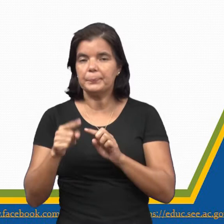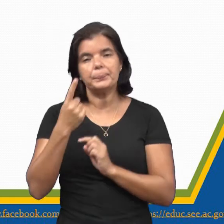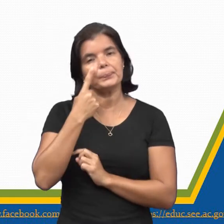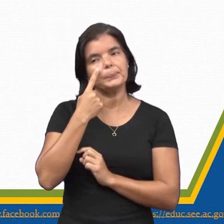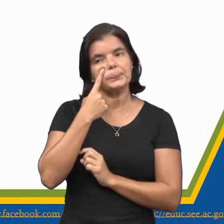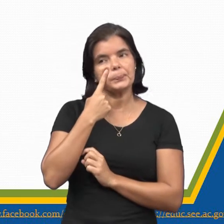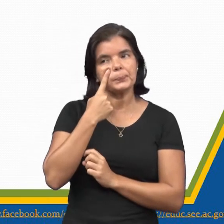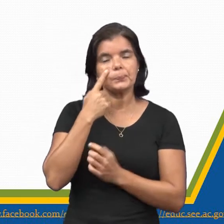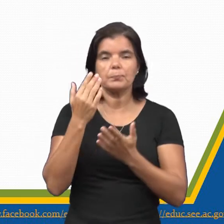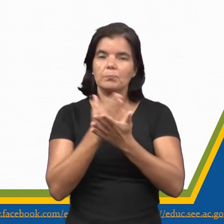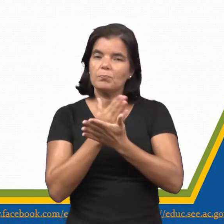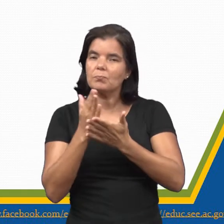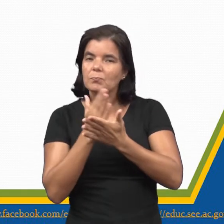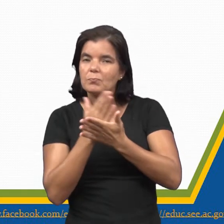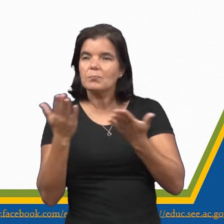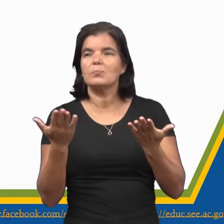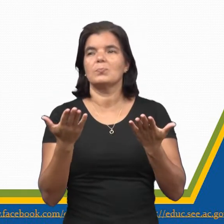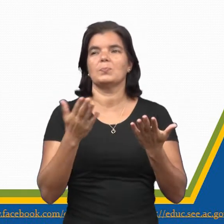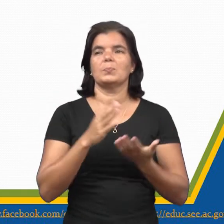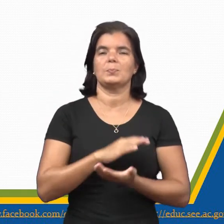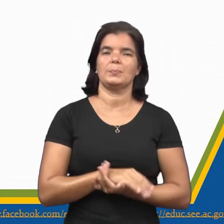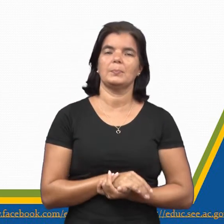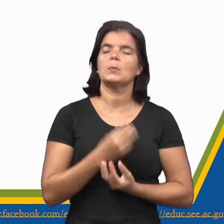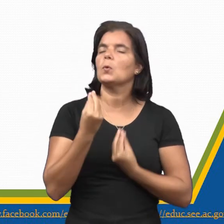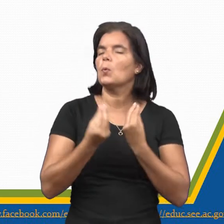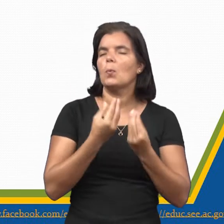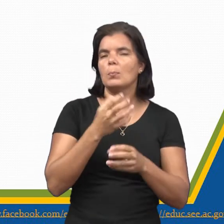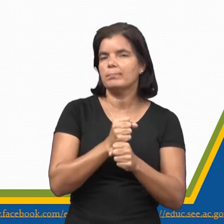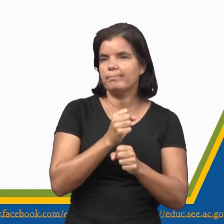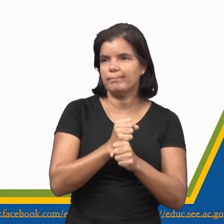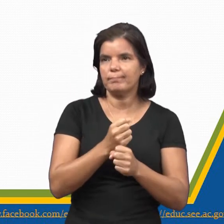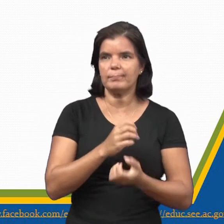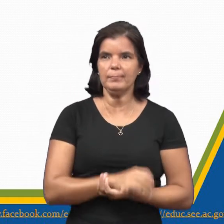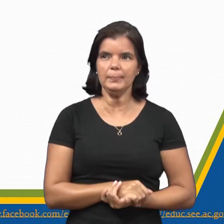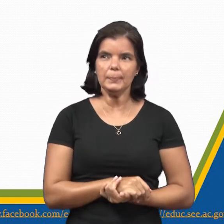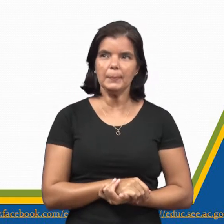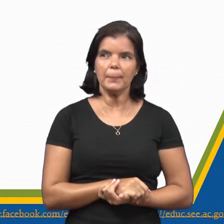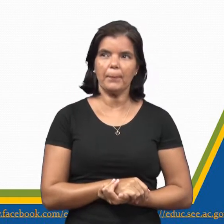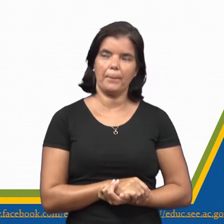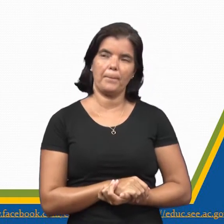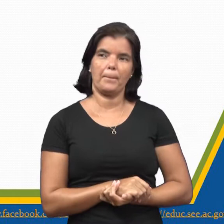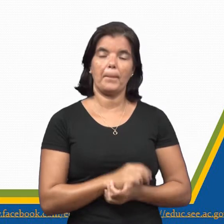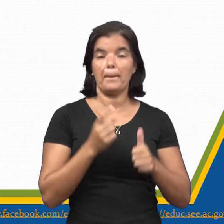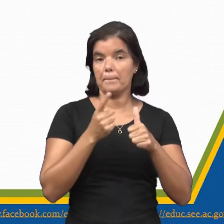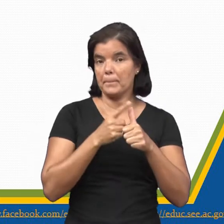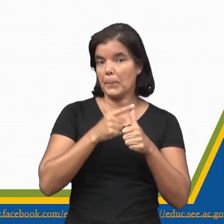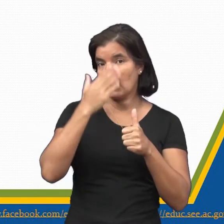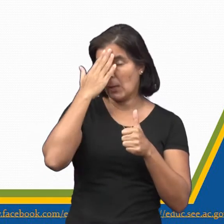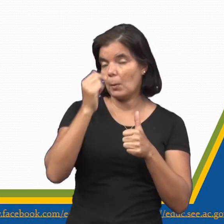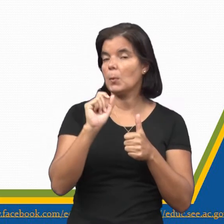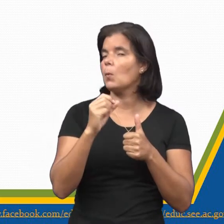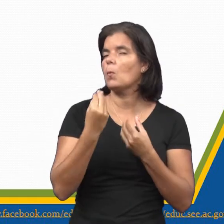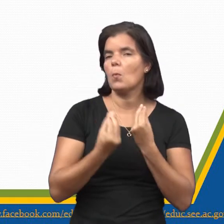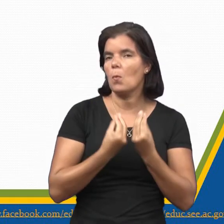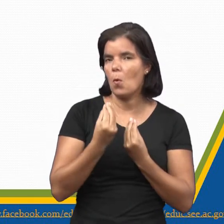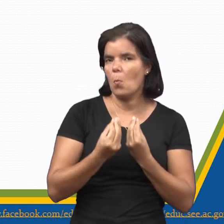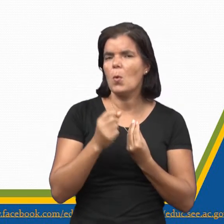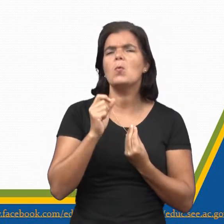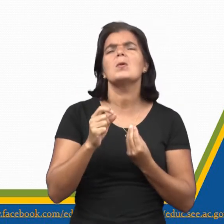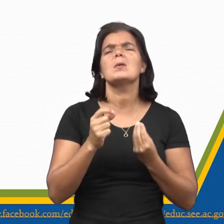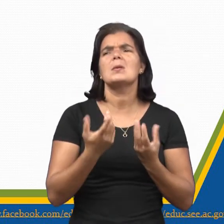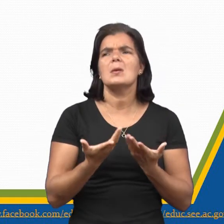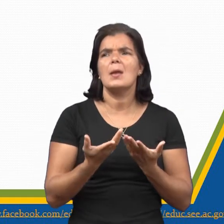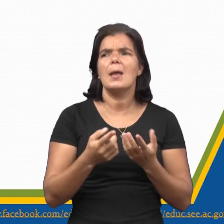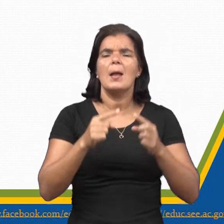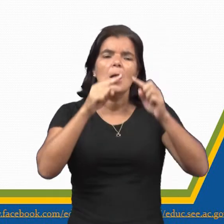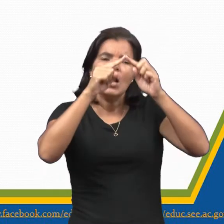Vejamos então aqui como calcular a área desse triângulo retângulo. Primeiro a gente tem que saber o que é um triângulo retângulo.